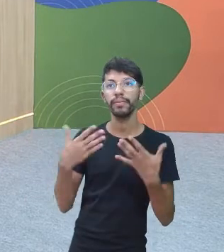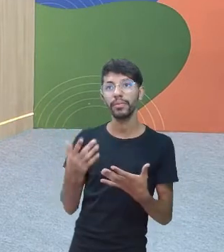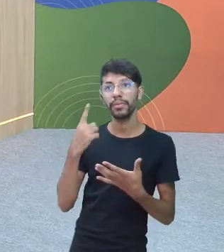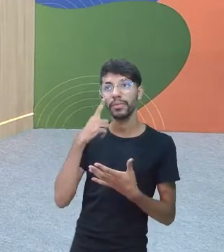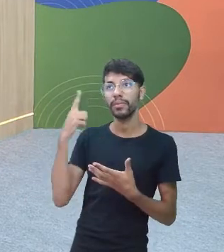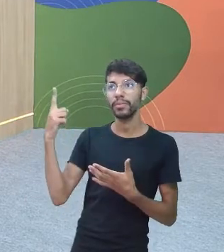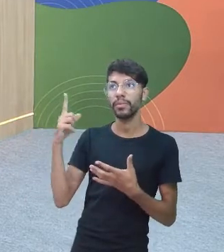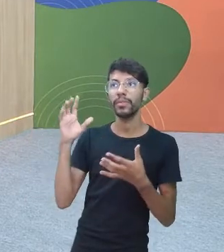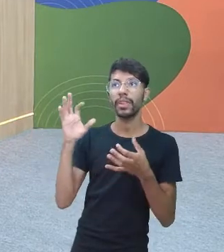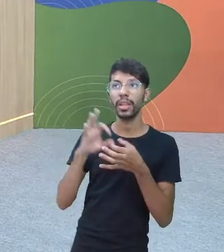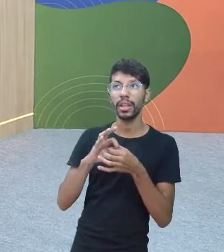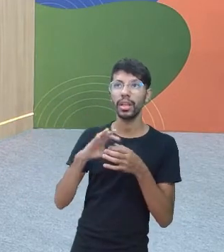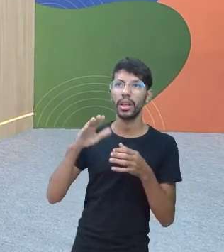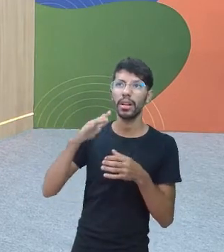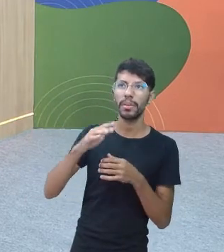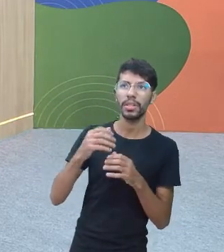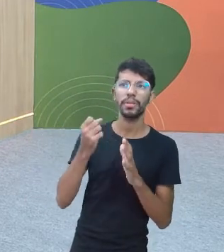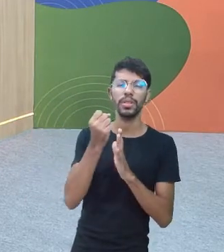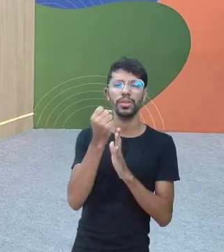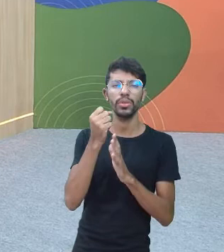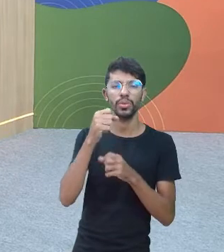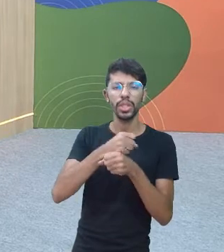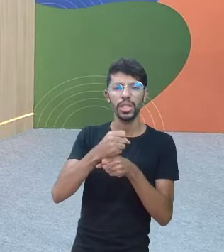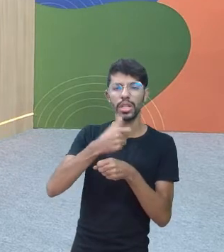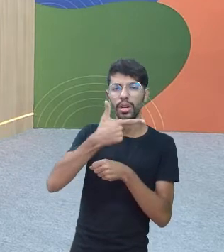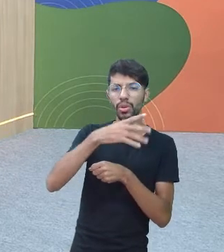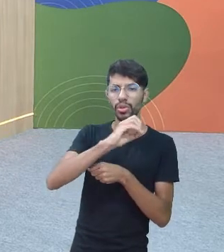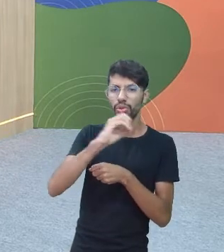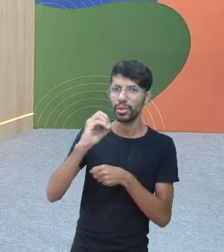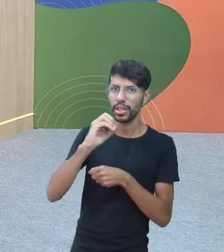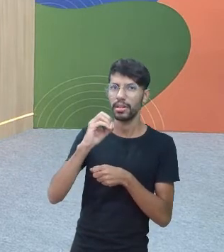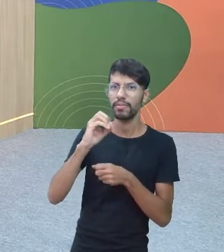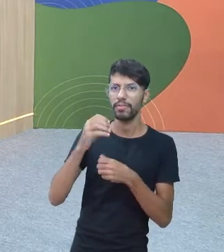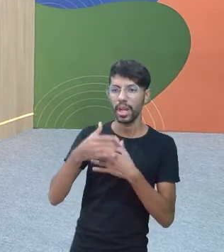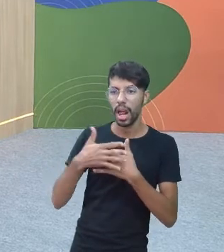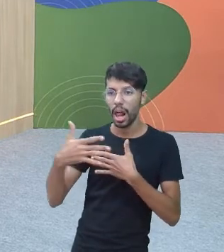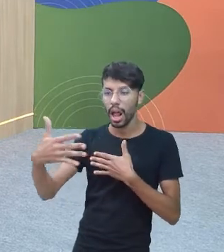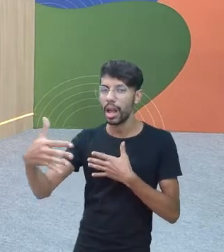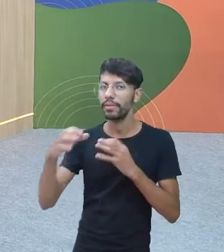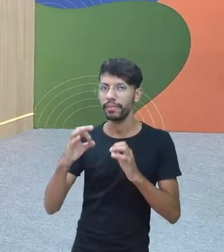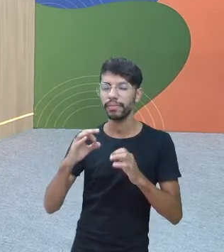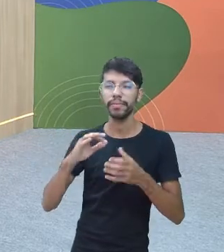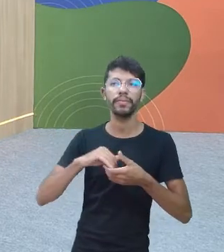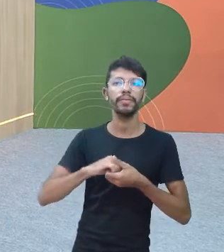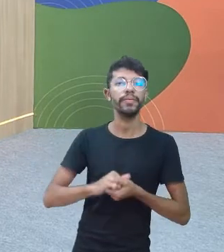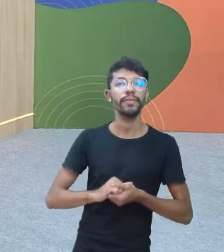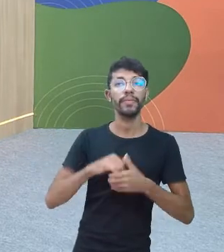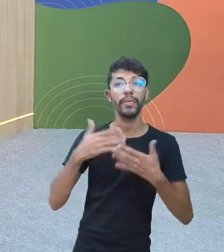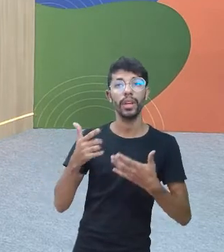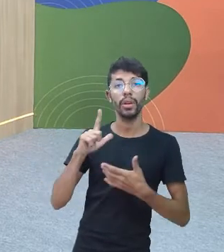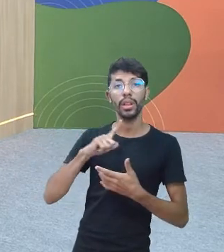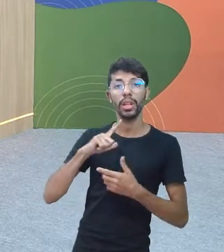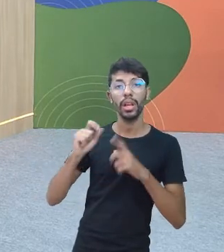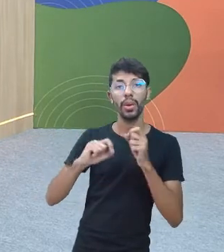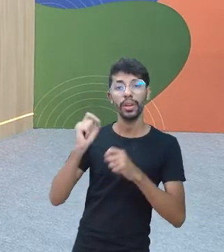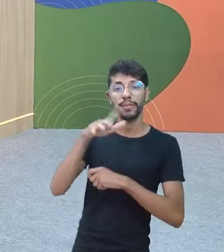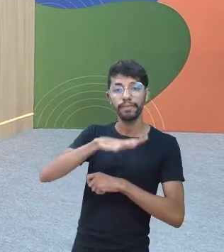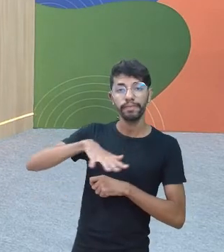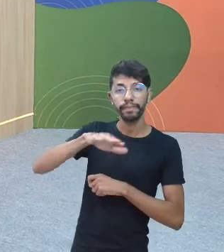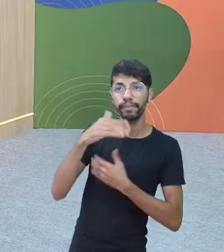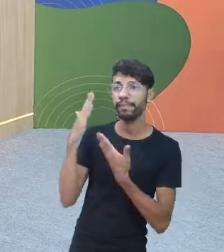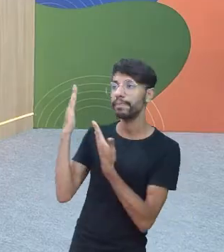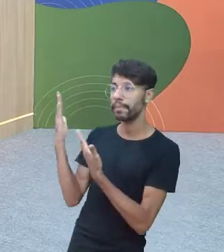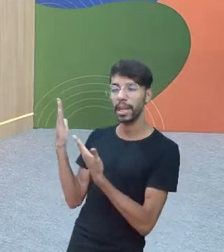anos 200, tá bom? 200 em diante, tá? Então a gente tem essa extensão que fica basicamente nesse momento aí